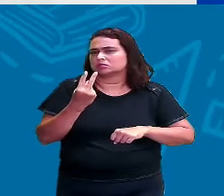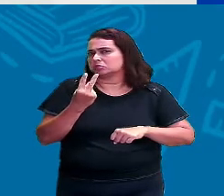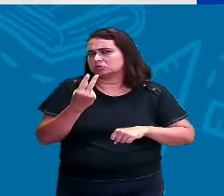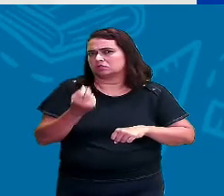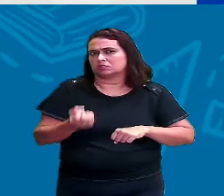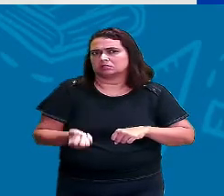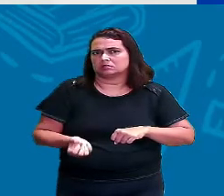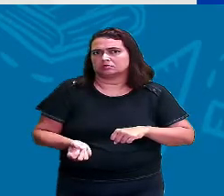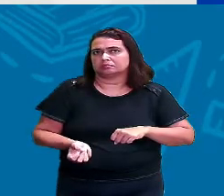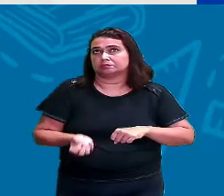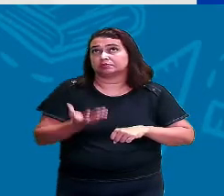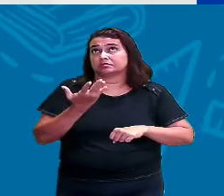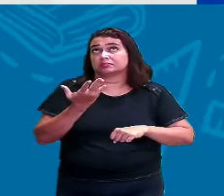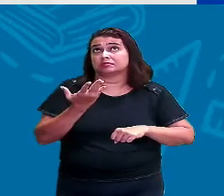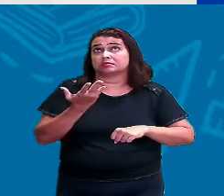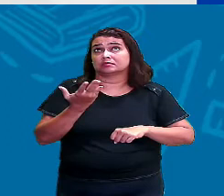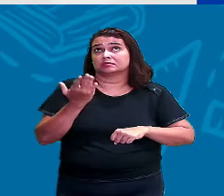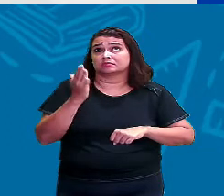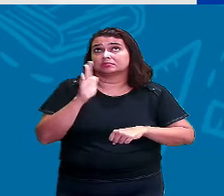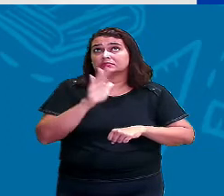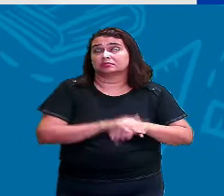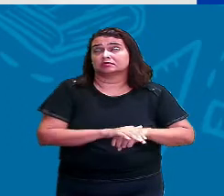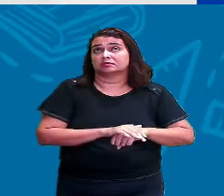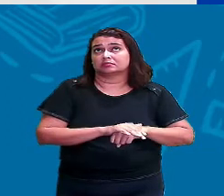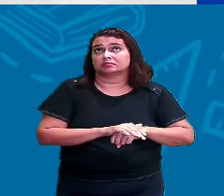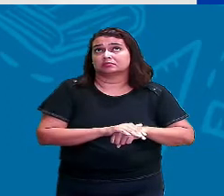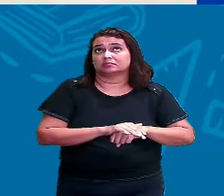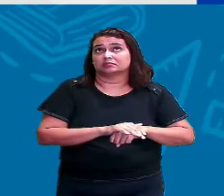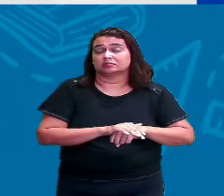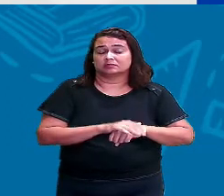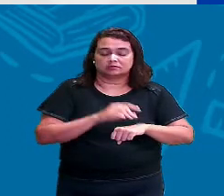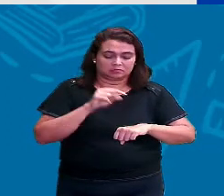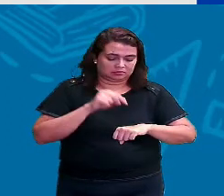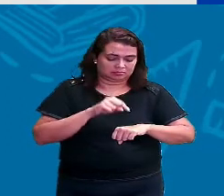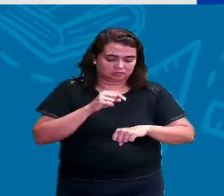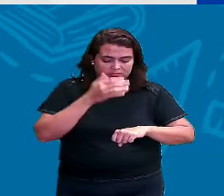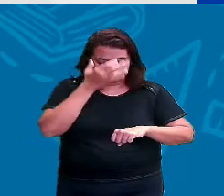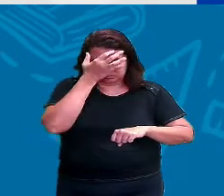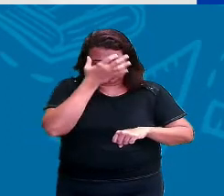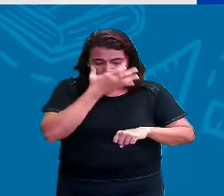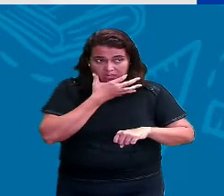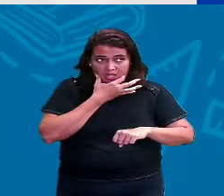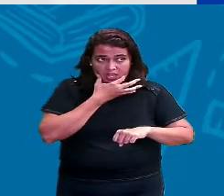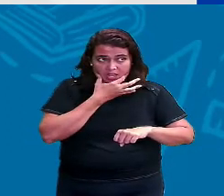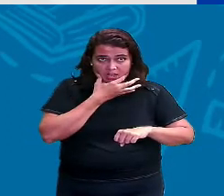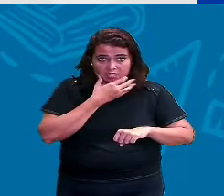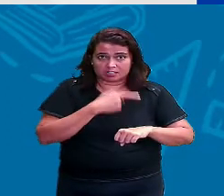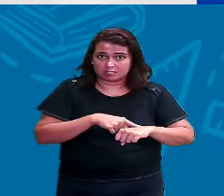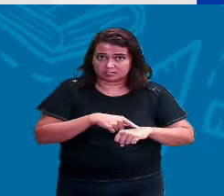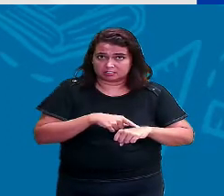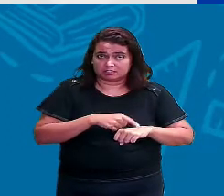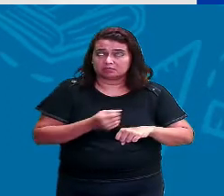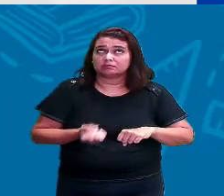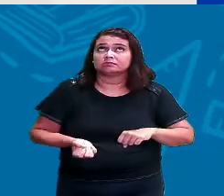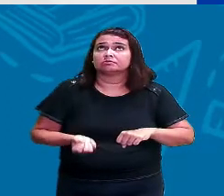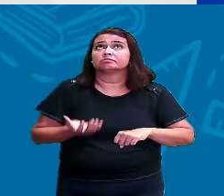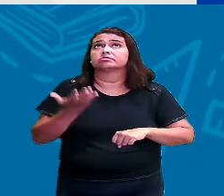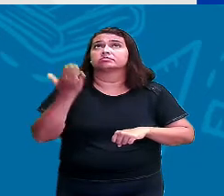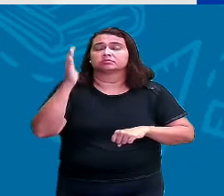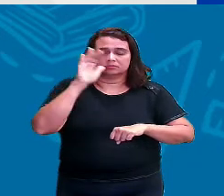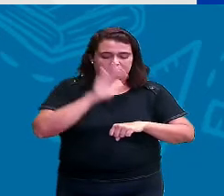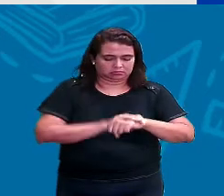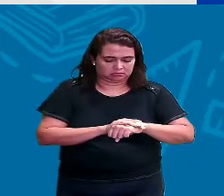pego a segunda moeda, jogo a segunda moeda e ela vai dar cara também.